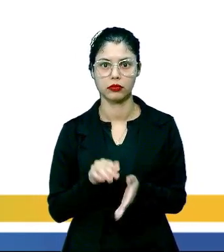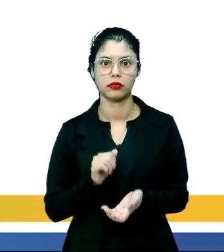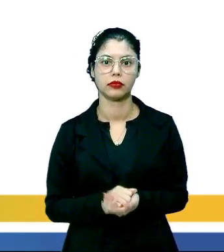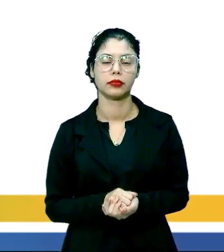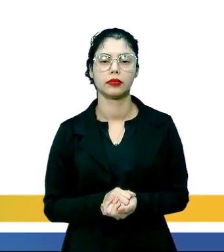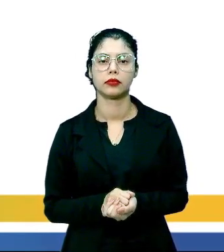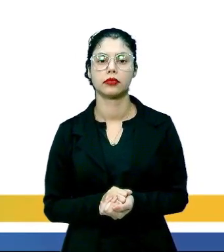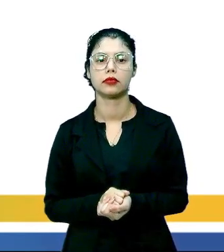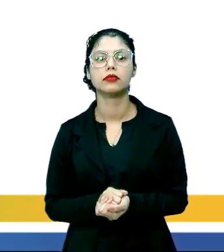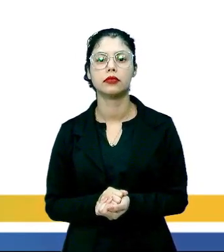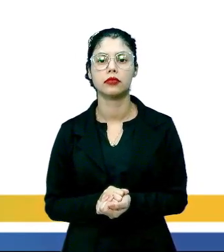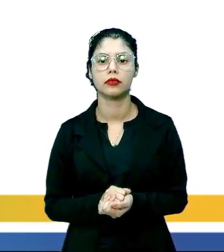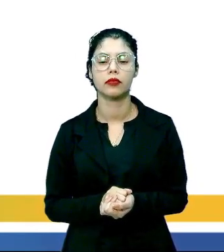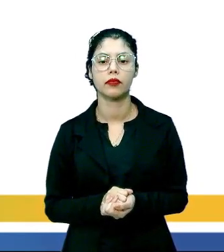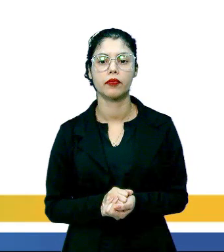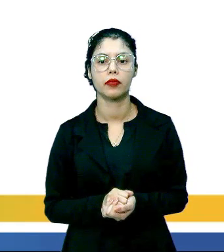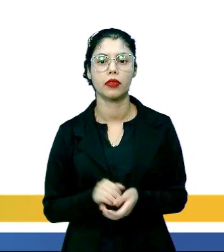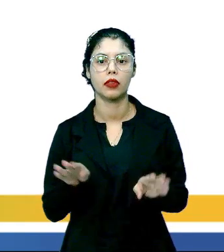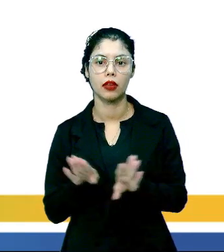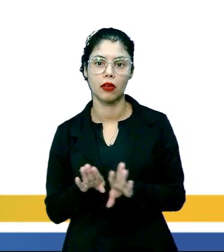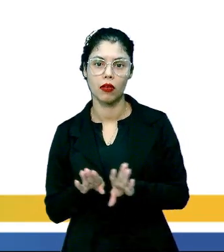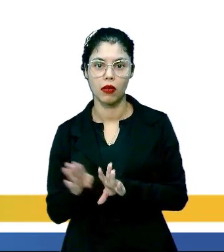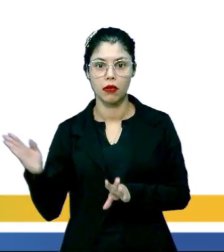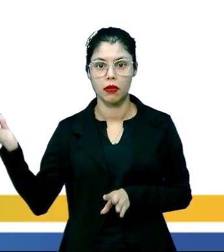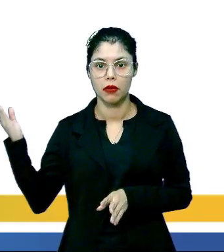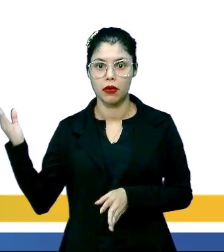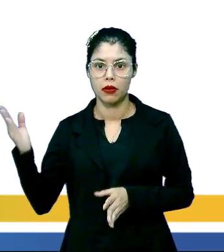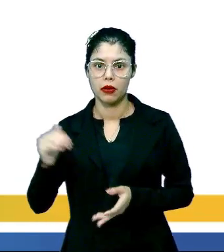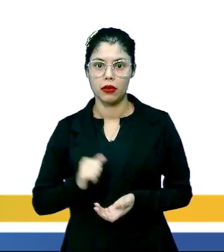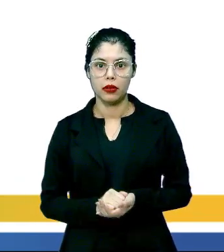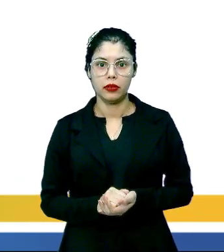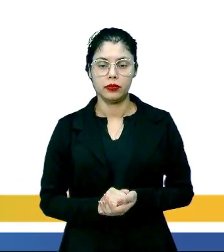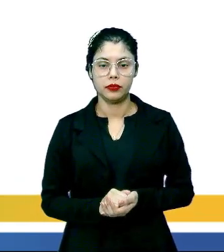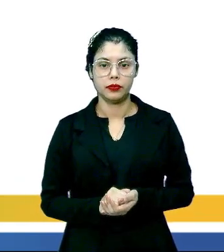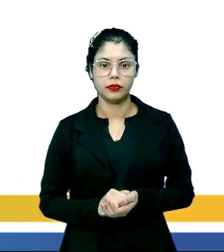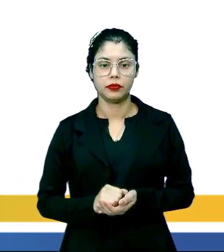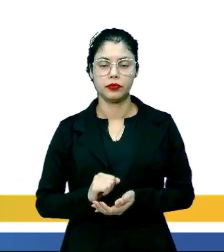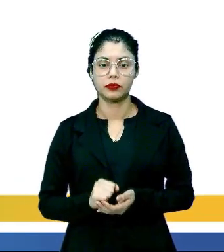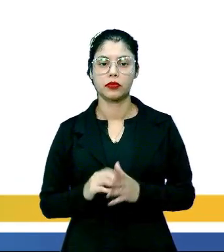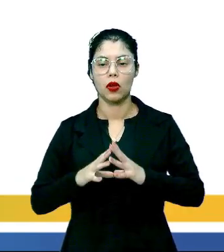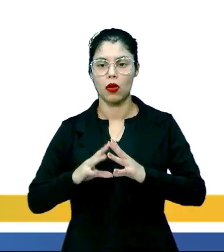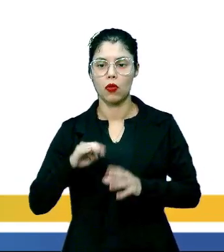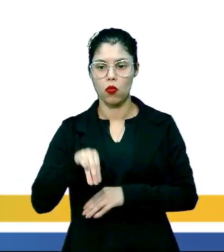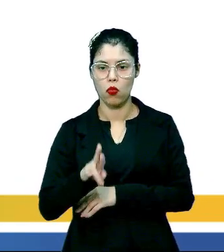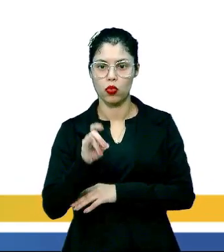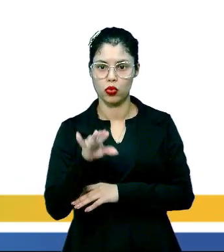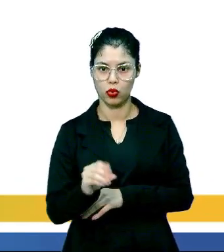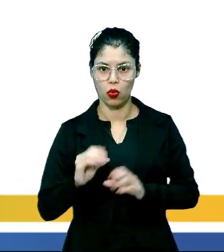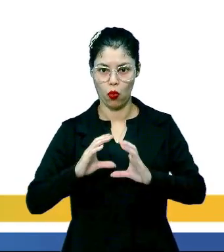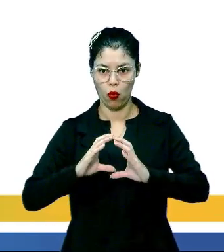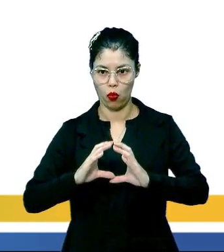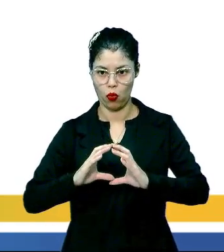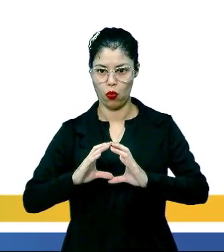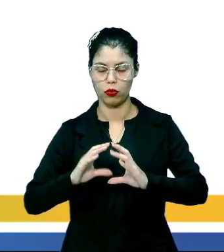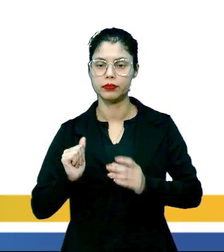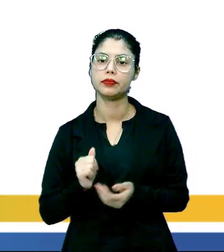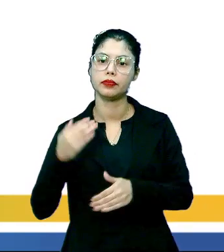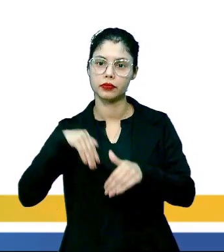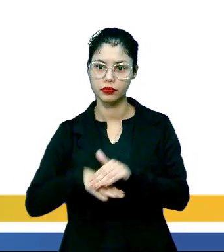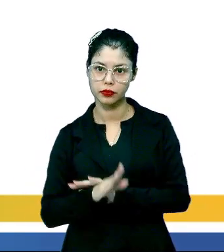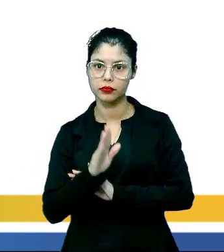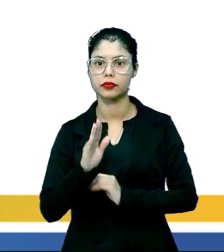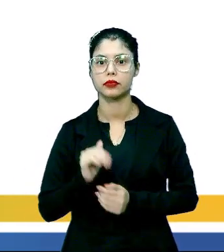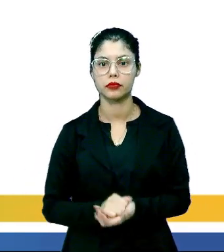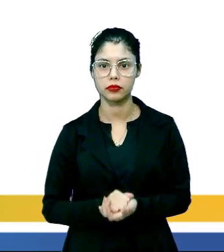certo? Então, a bexiga urinária é um órgão muscular oco que serve de reservatório